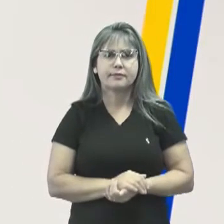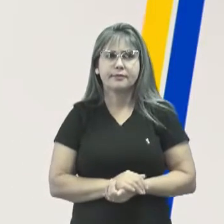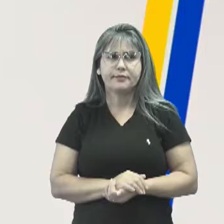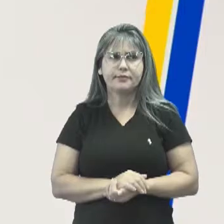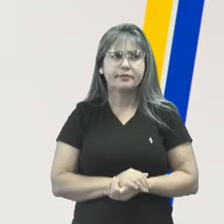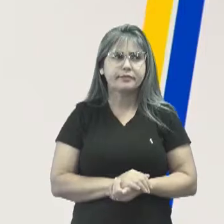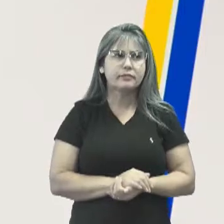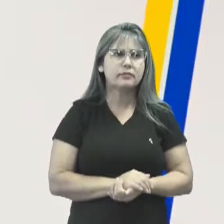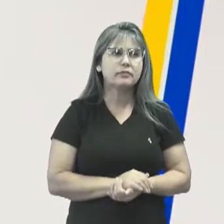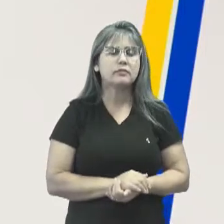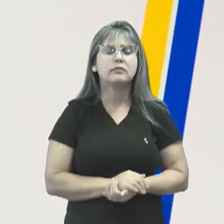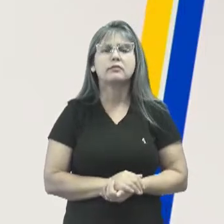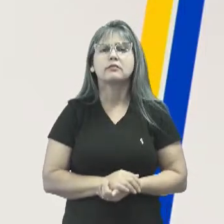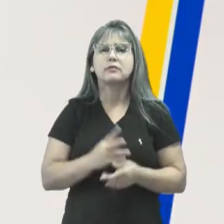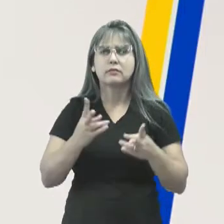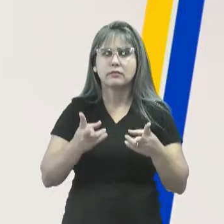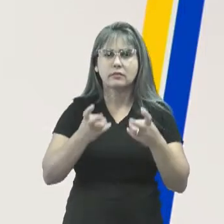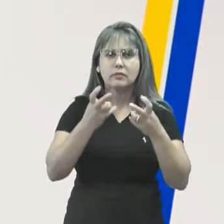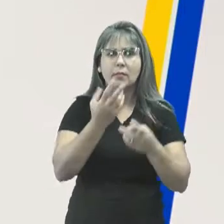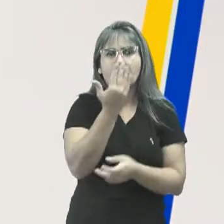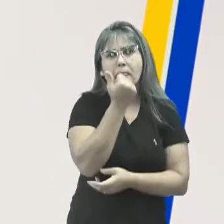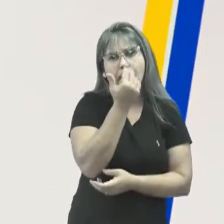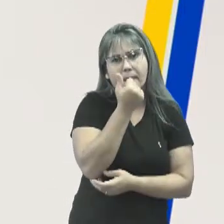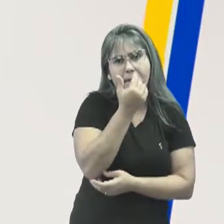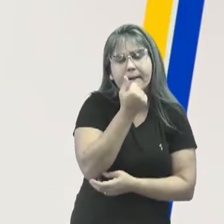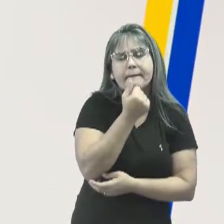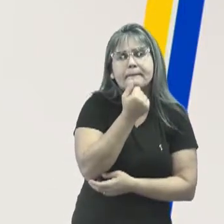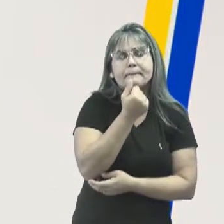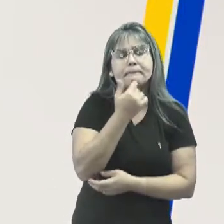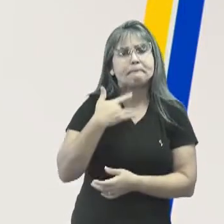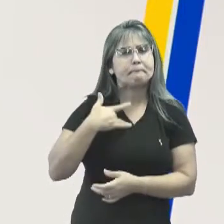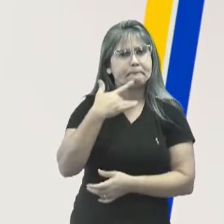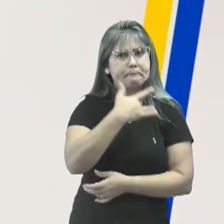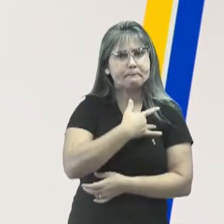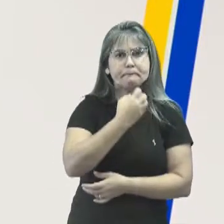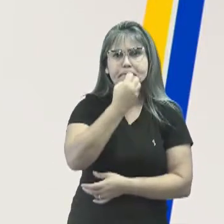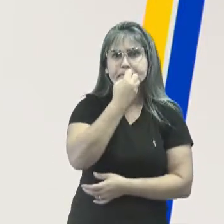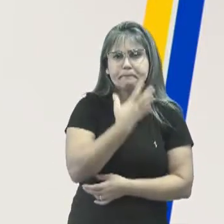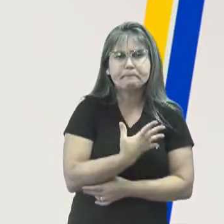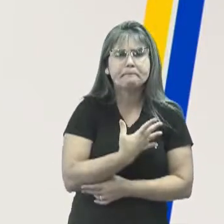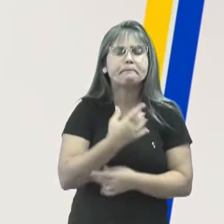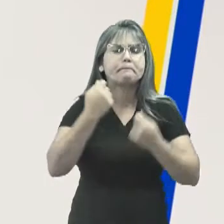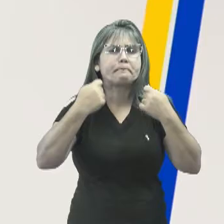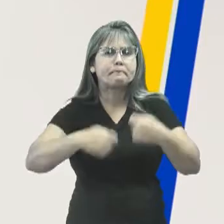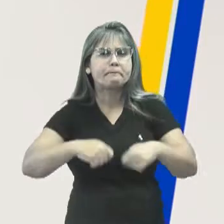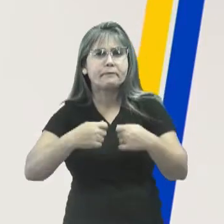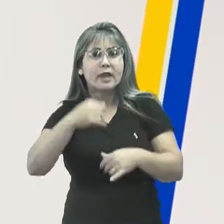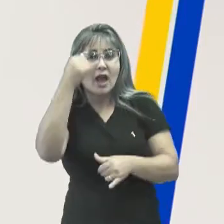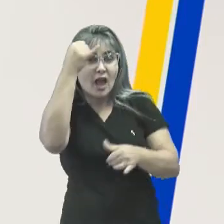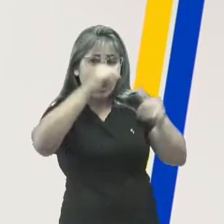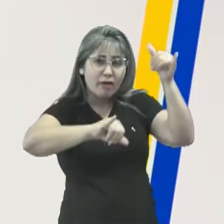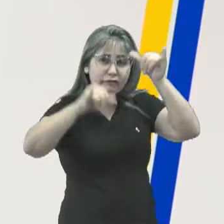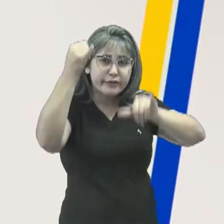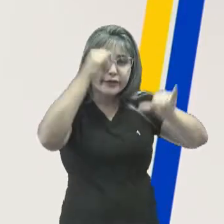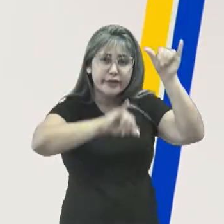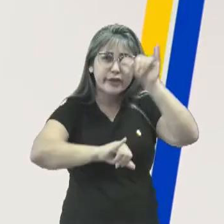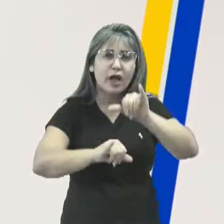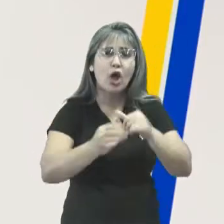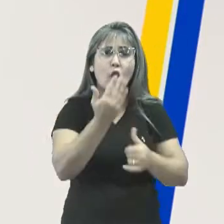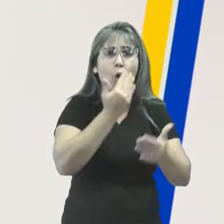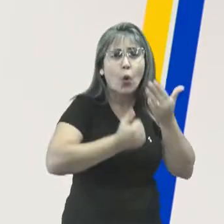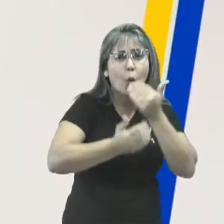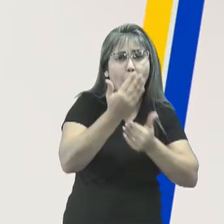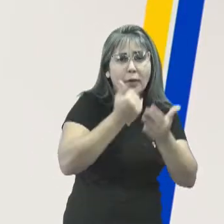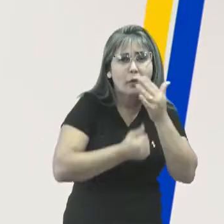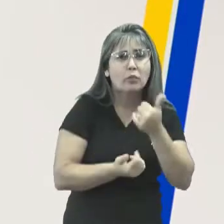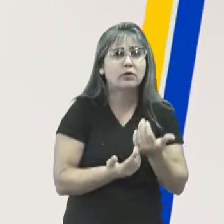Vimos também que para uma alimentação saudável, as pessoas devem evitar muito consumir esses alimentos que têm um alto